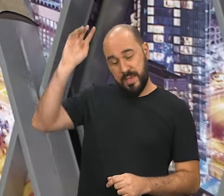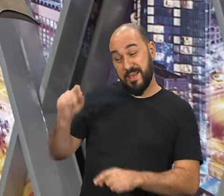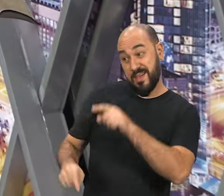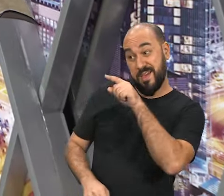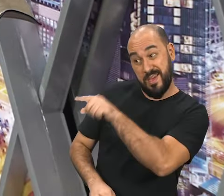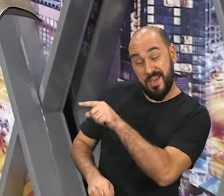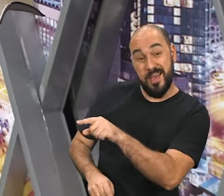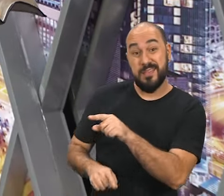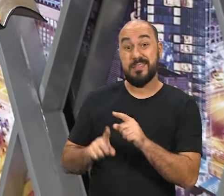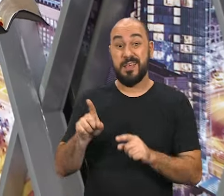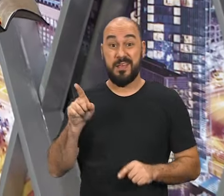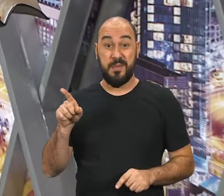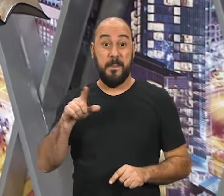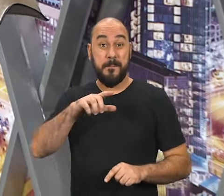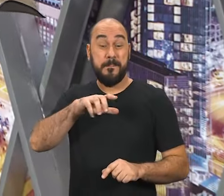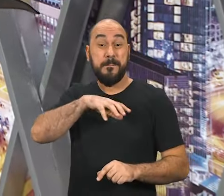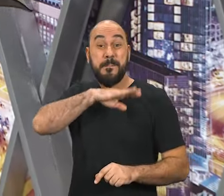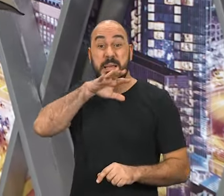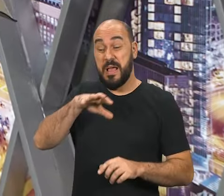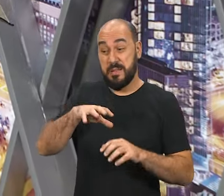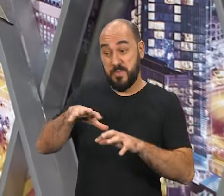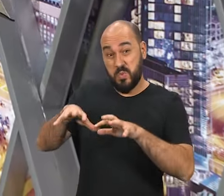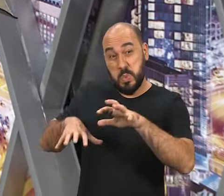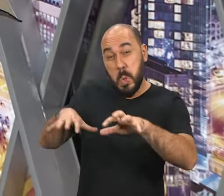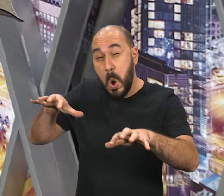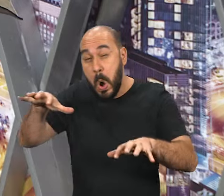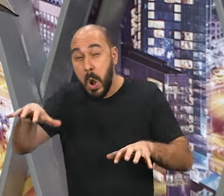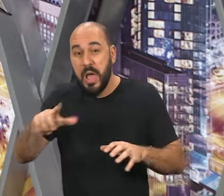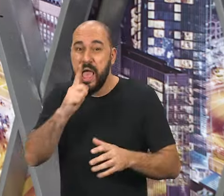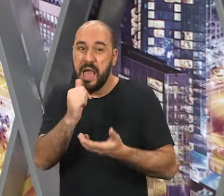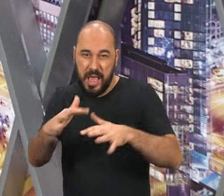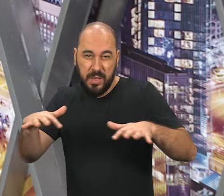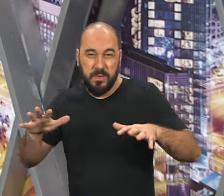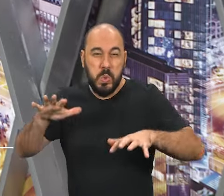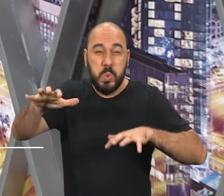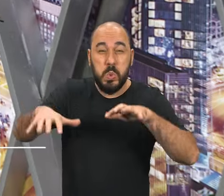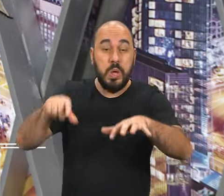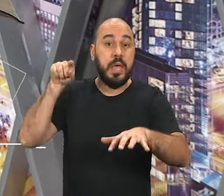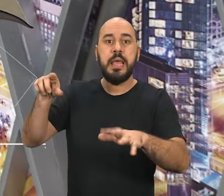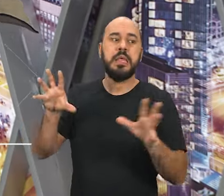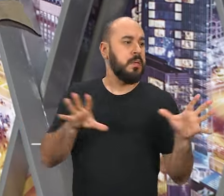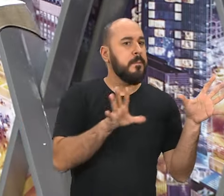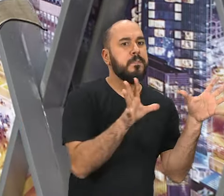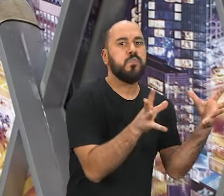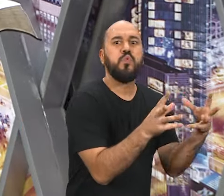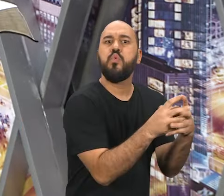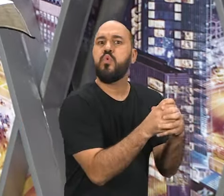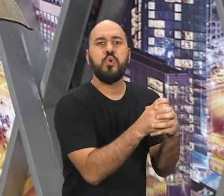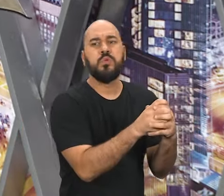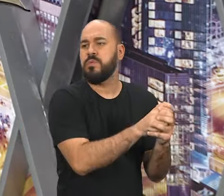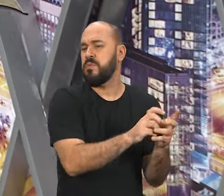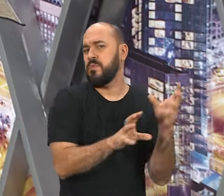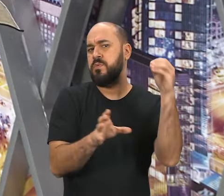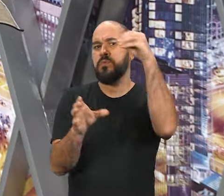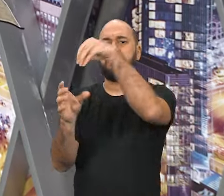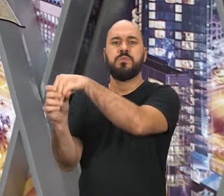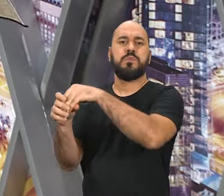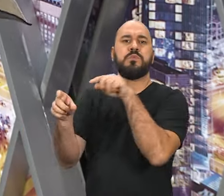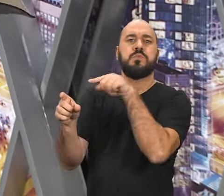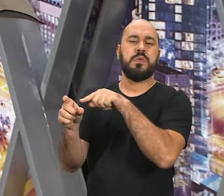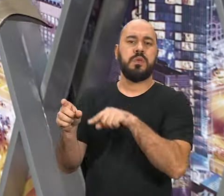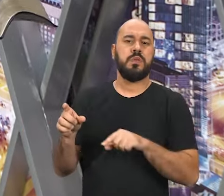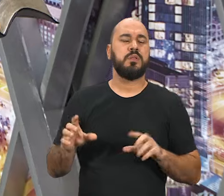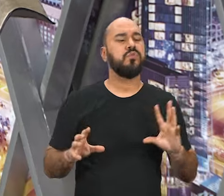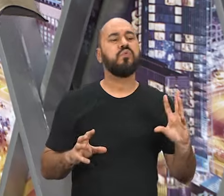ter características da Babilônia, do Império Medo-Persa, da Grécia, tudo isso junto em Roma.